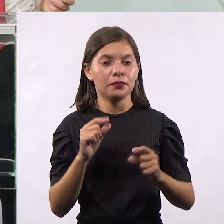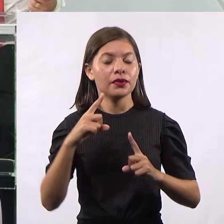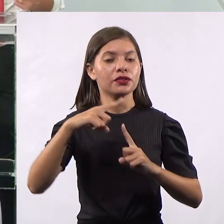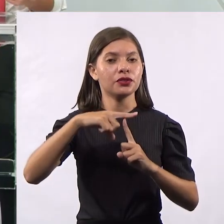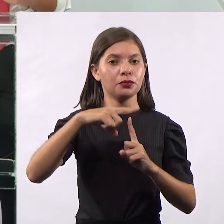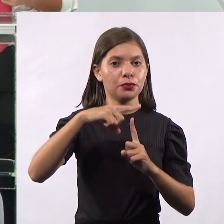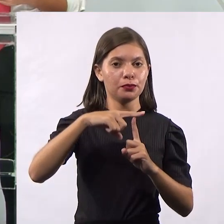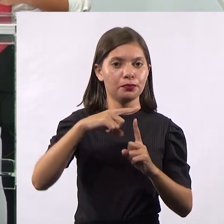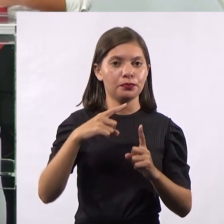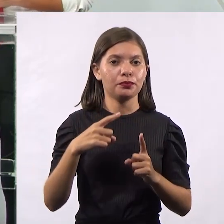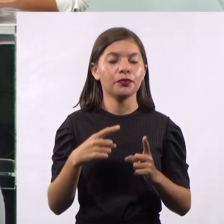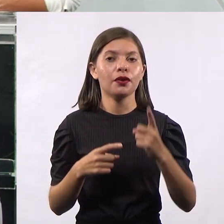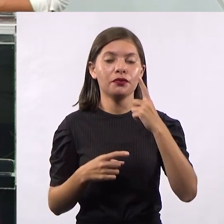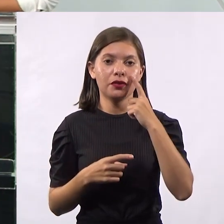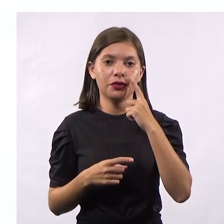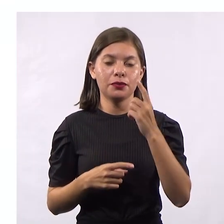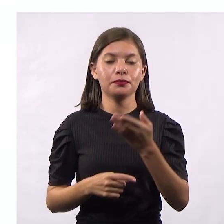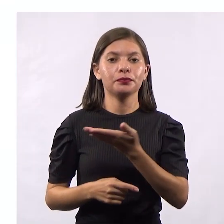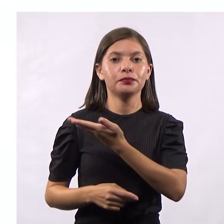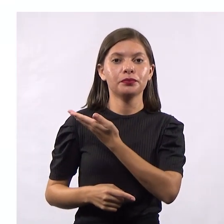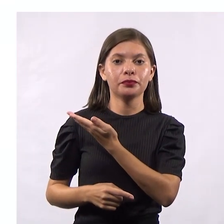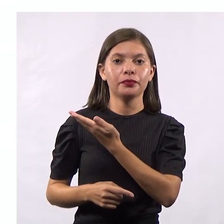de concessão. Então, vejam.